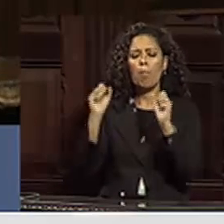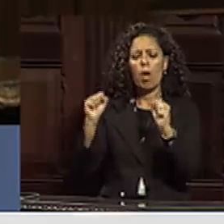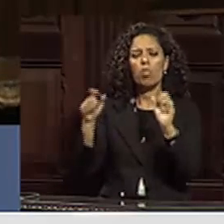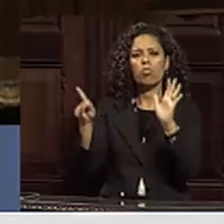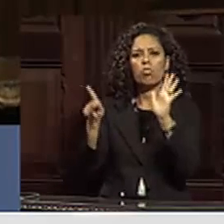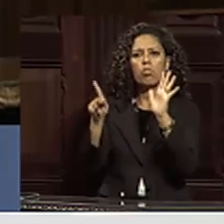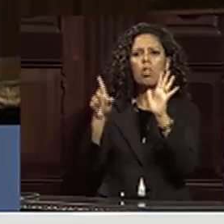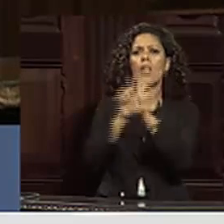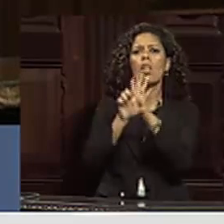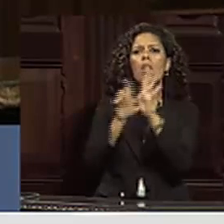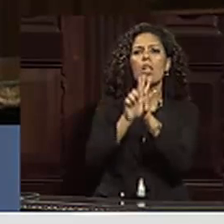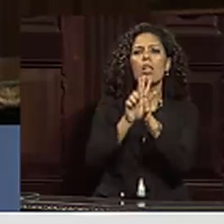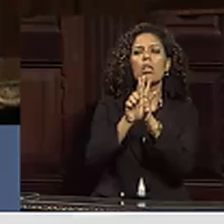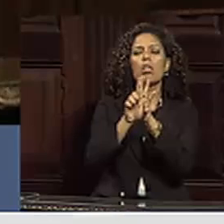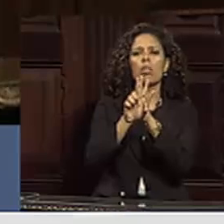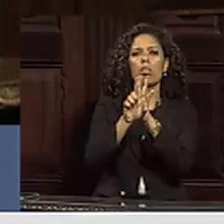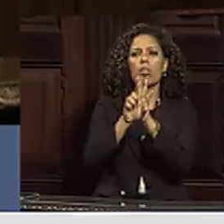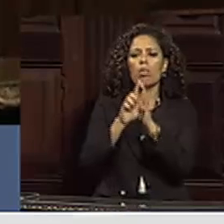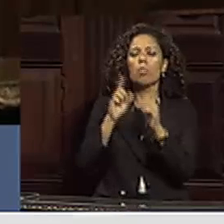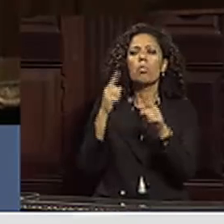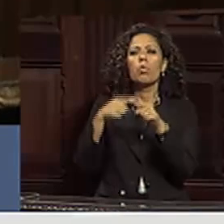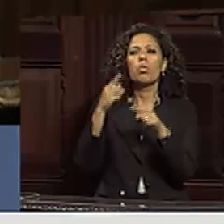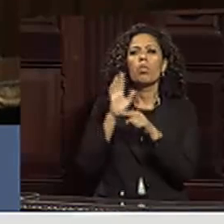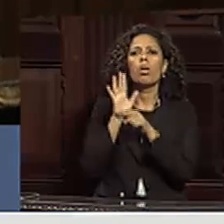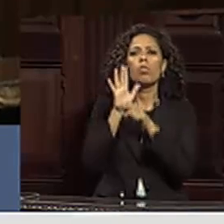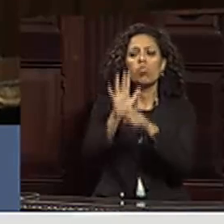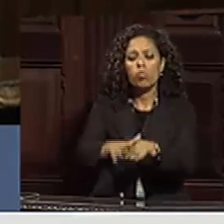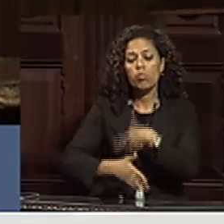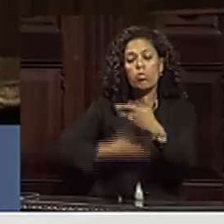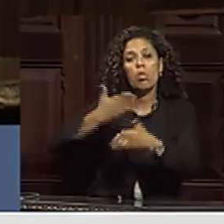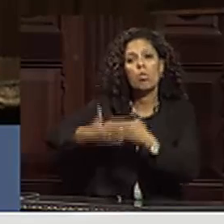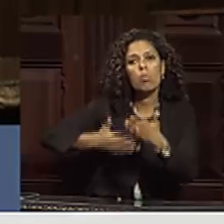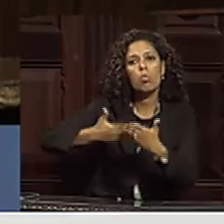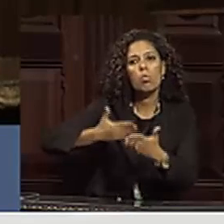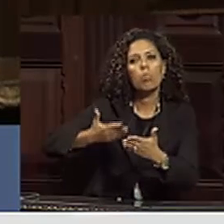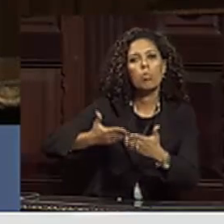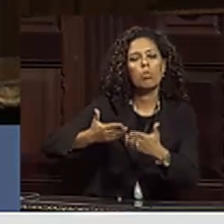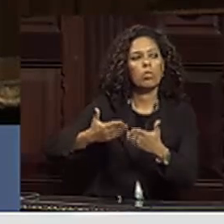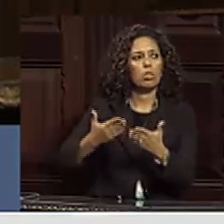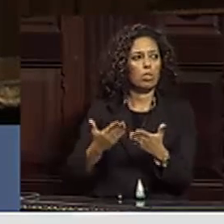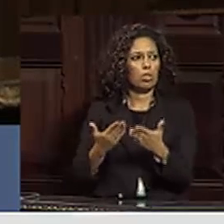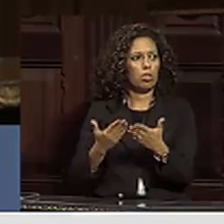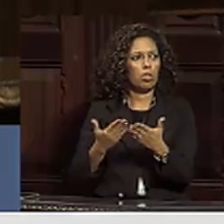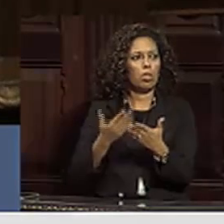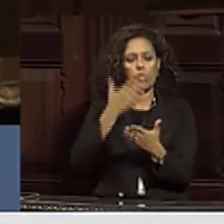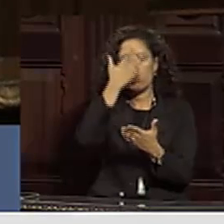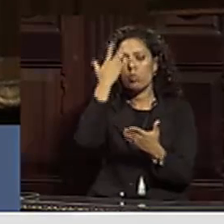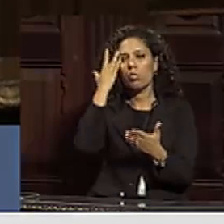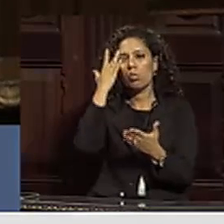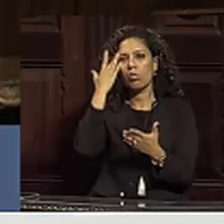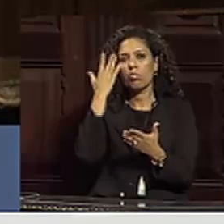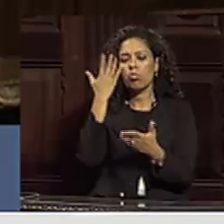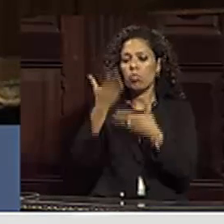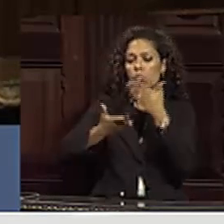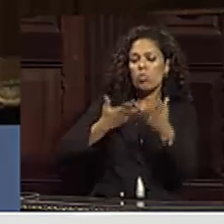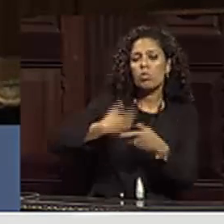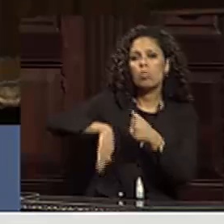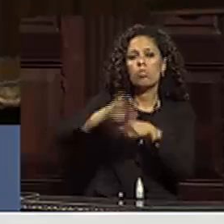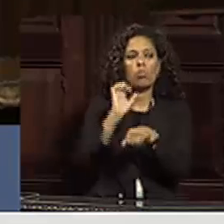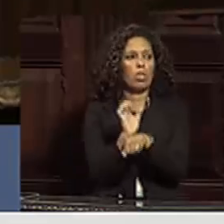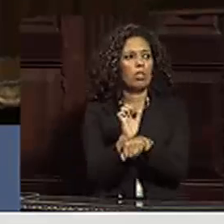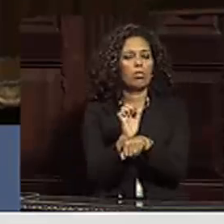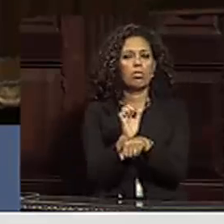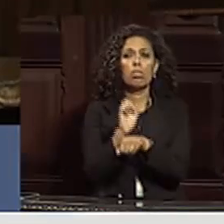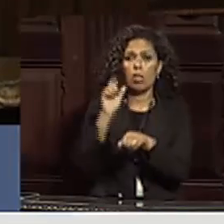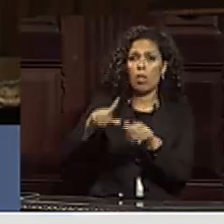a função de proteção municipal preventiva, ressalvada as competências da União e dos Estados. Já está na